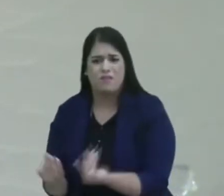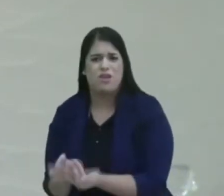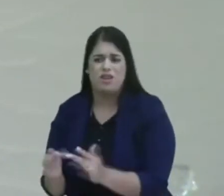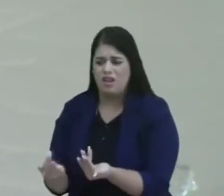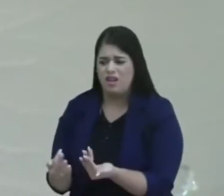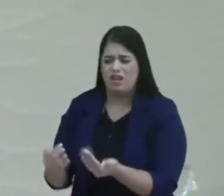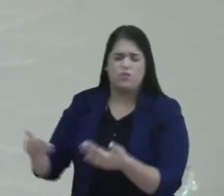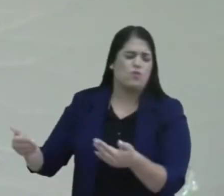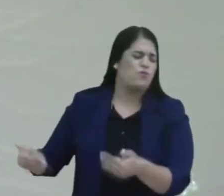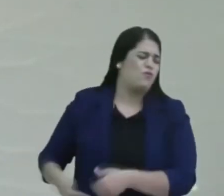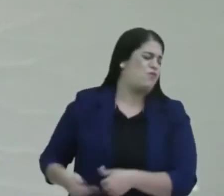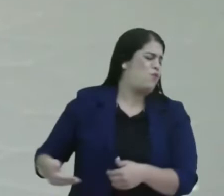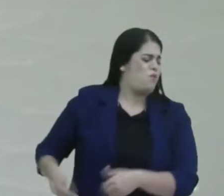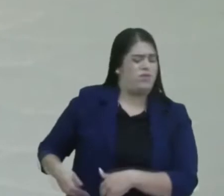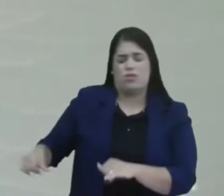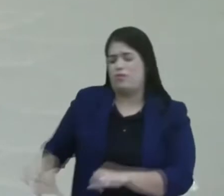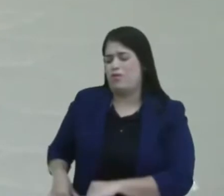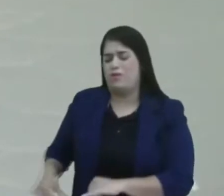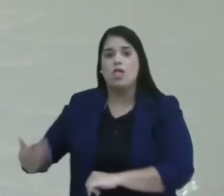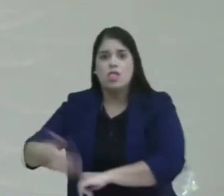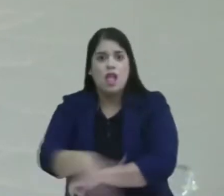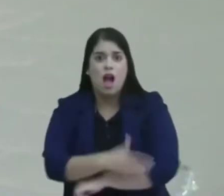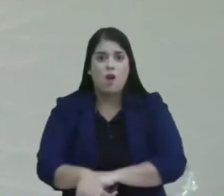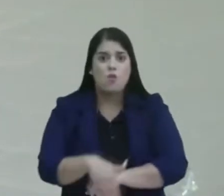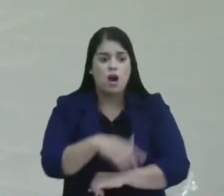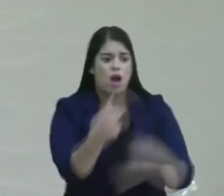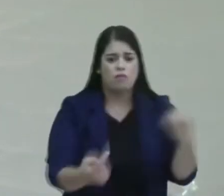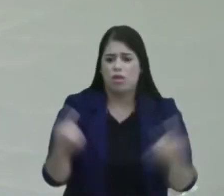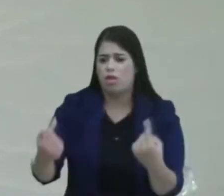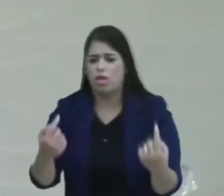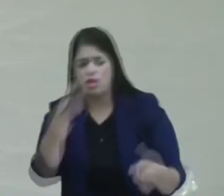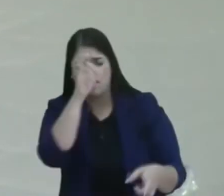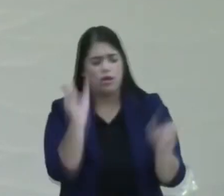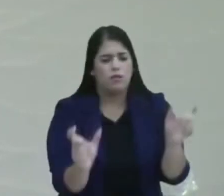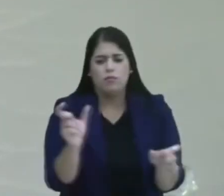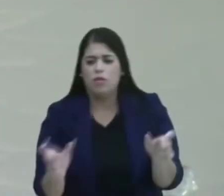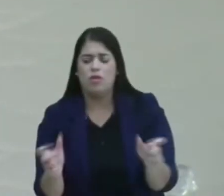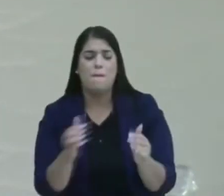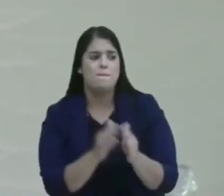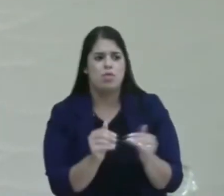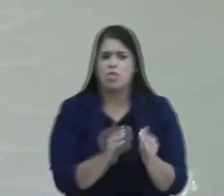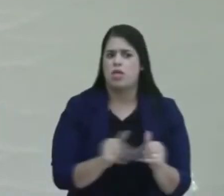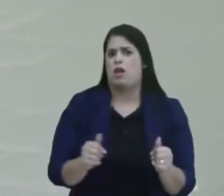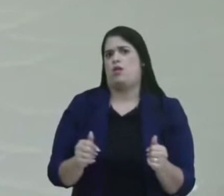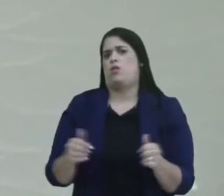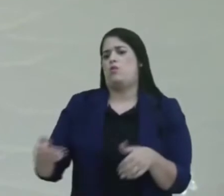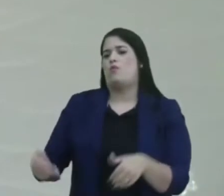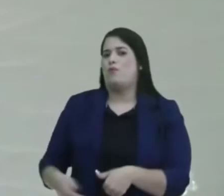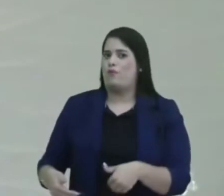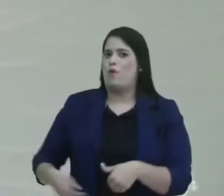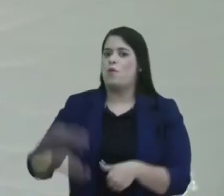necessidades, né, na rua, muita gente pedindo, e eu nunca tinha visto, né, já estou com 45 anos, nunca tinha